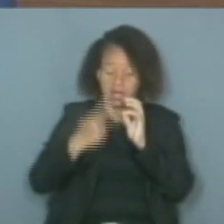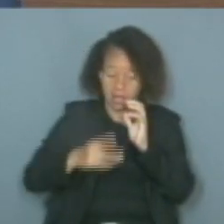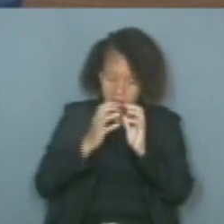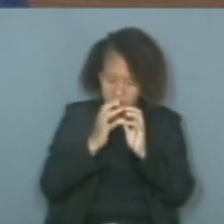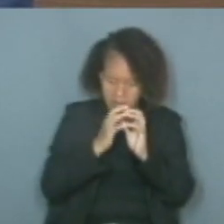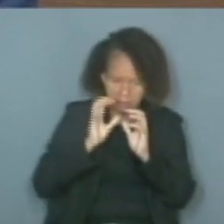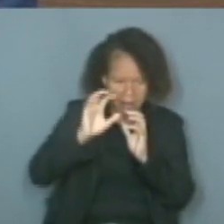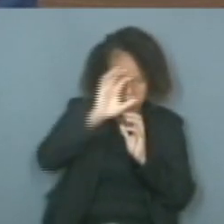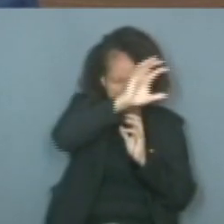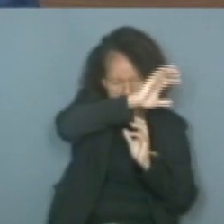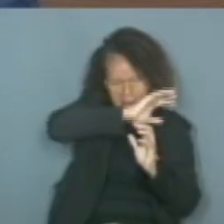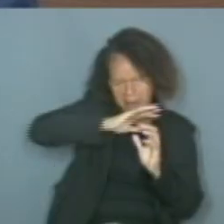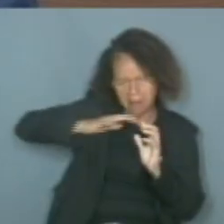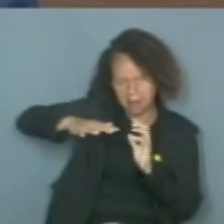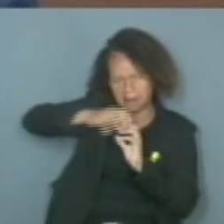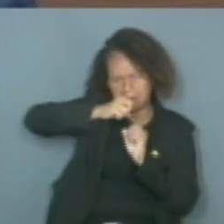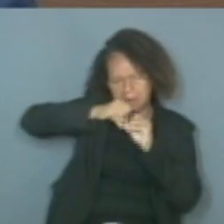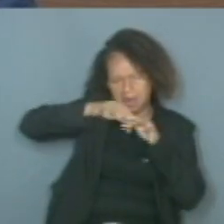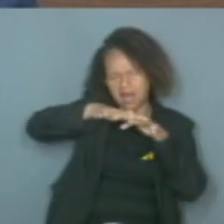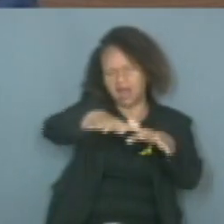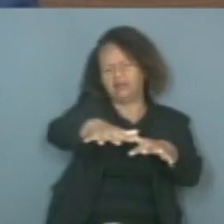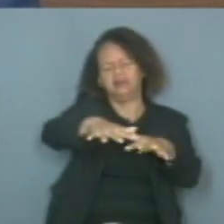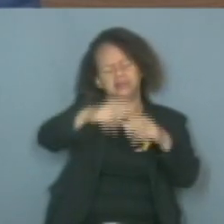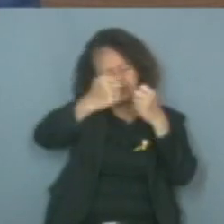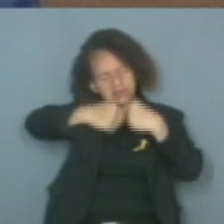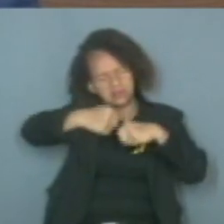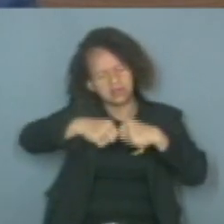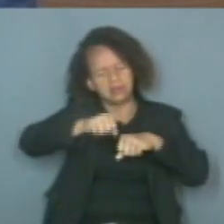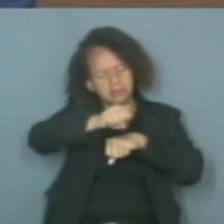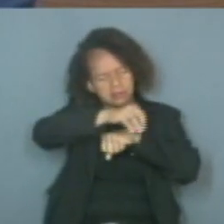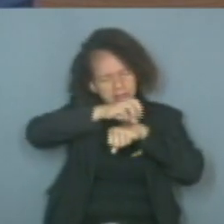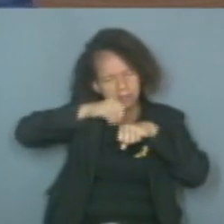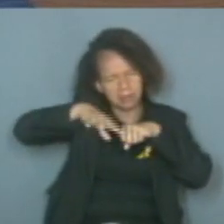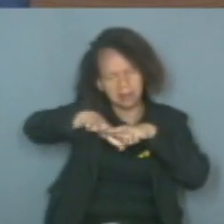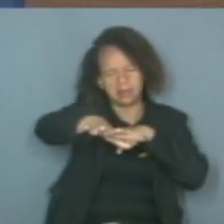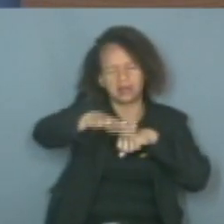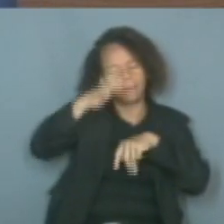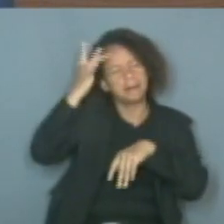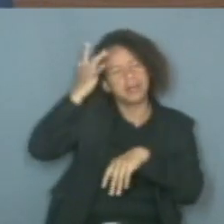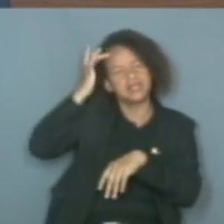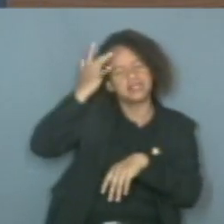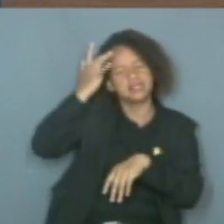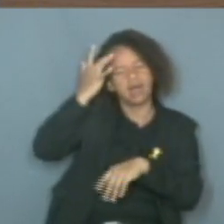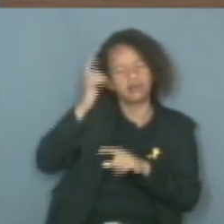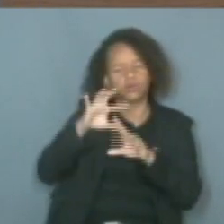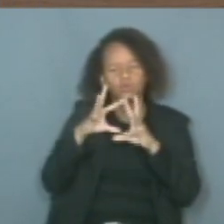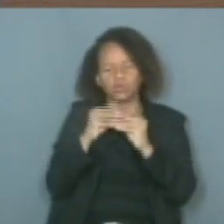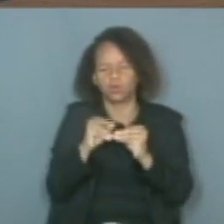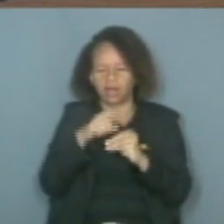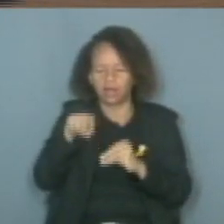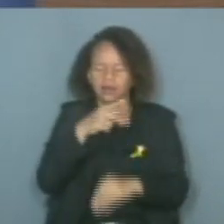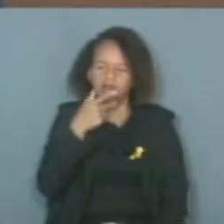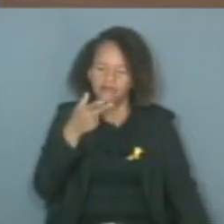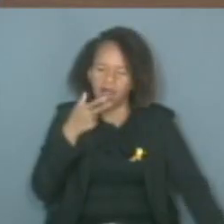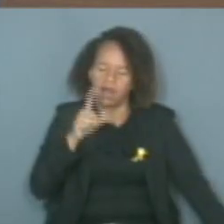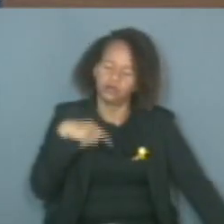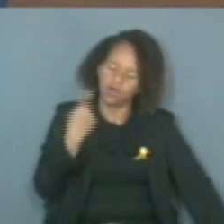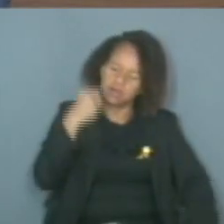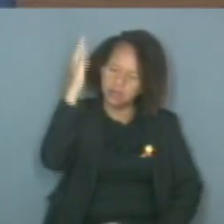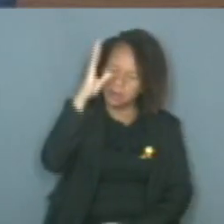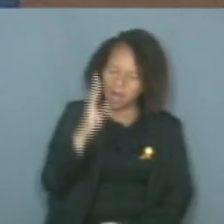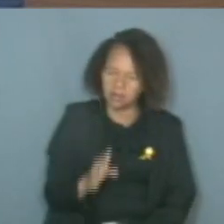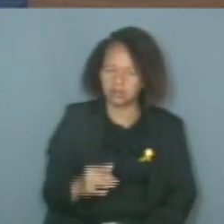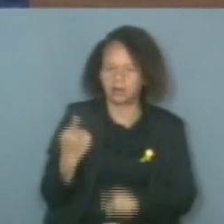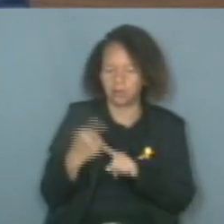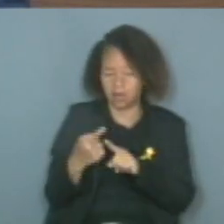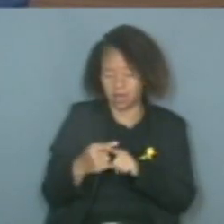muitos municípios desses, e temos que replicar tudo aquilo que é pensado e tudo aquilo que é falado no nosso Brasil,